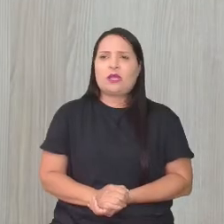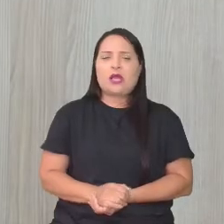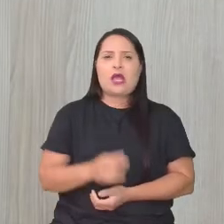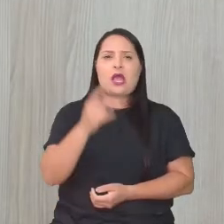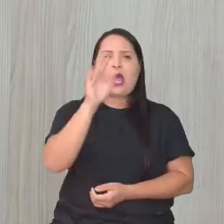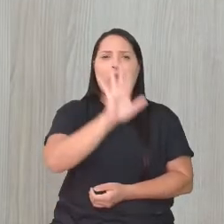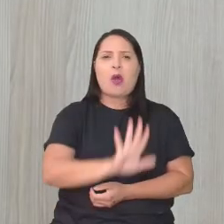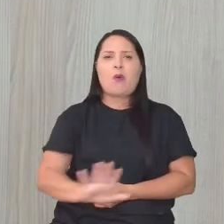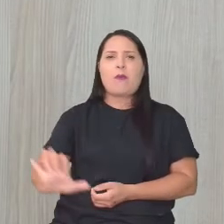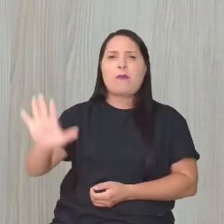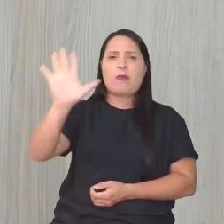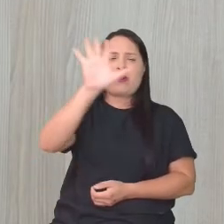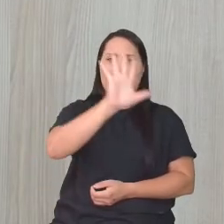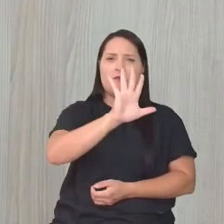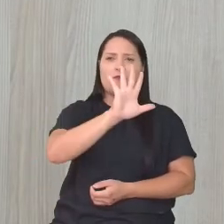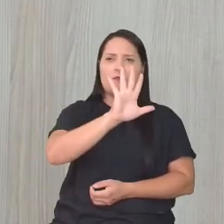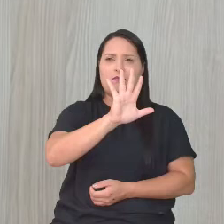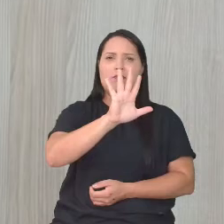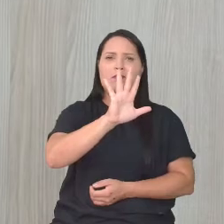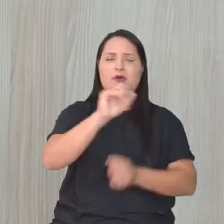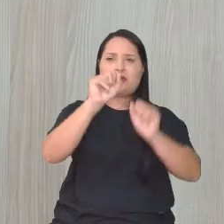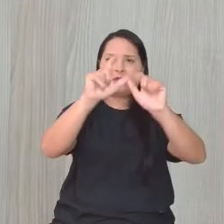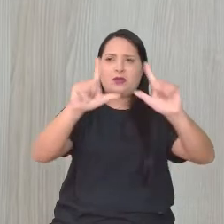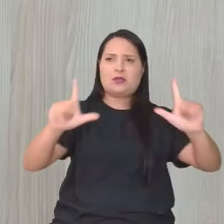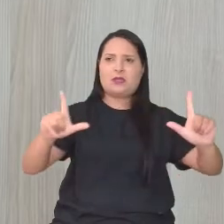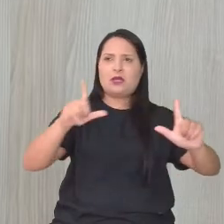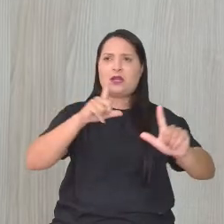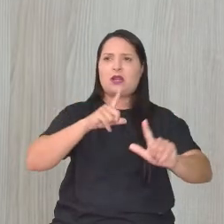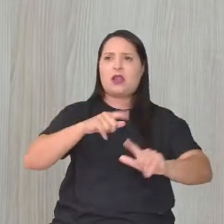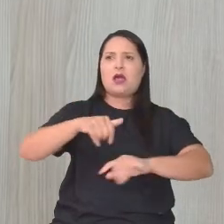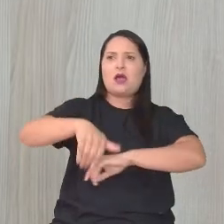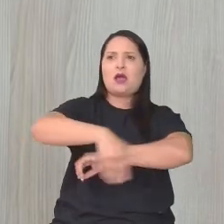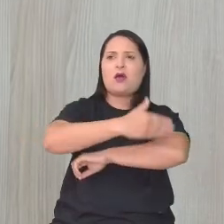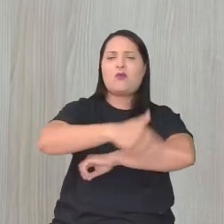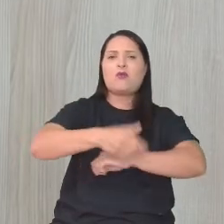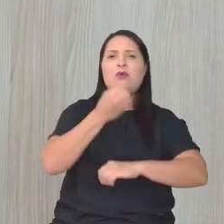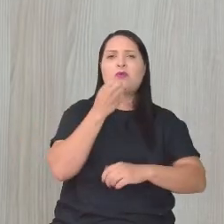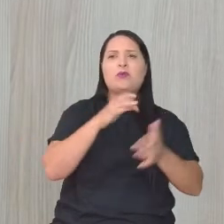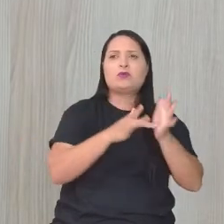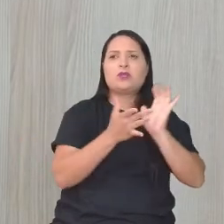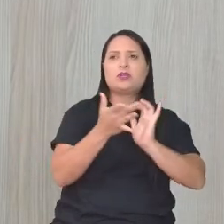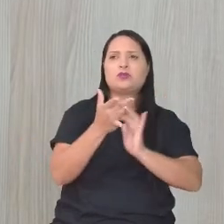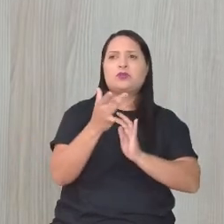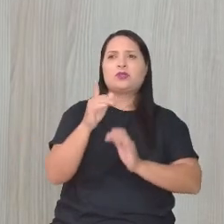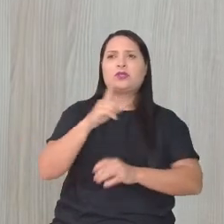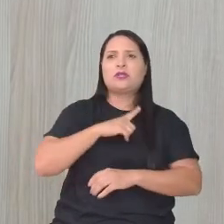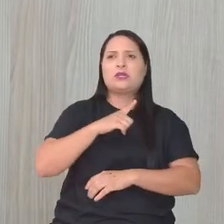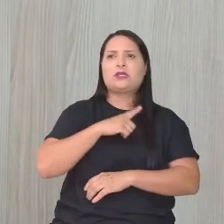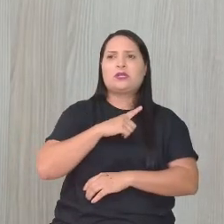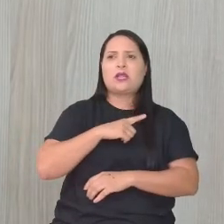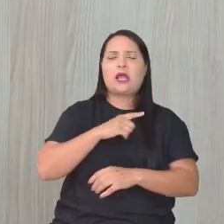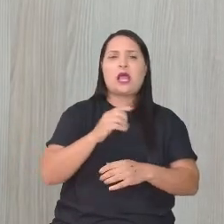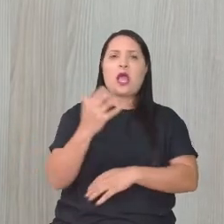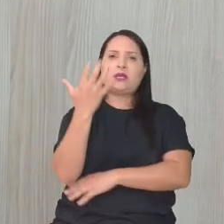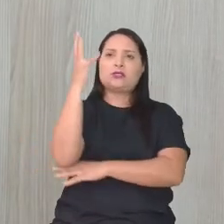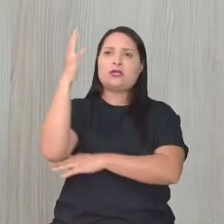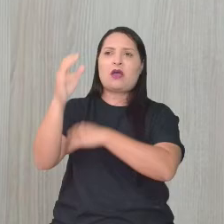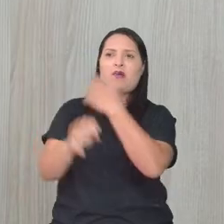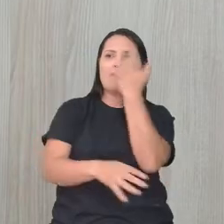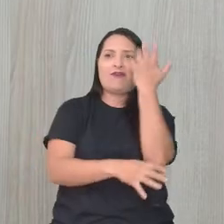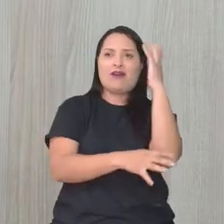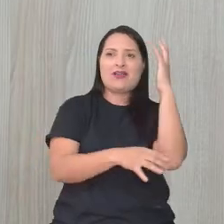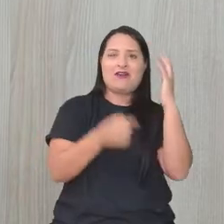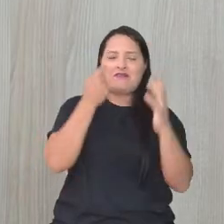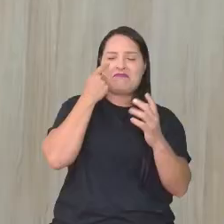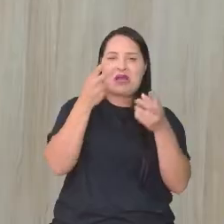Bom Jesus, professora, é aquela primeira rua lá que tem umas árvores, olha. Isso, né, Mapa, exatamente. né? Veja como era estratégico,